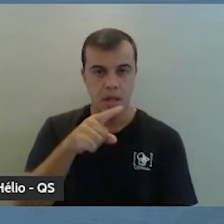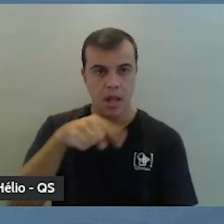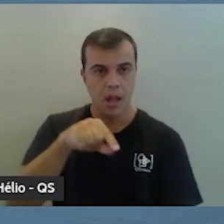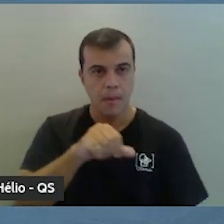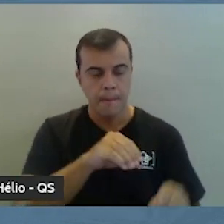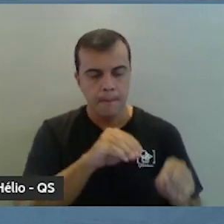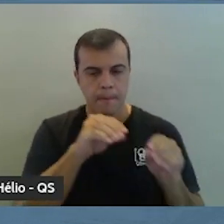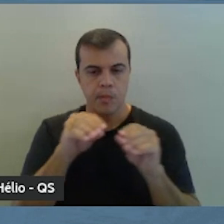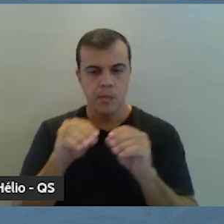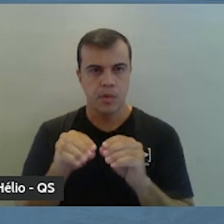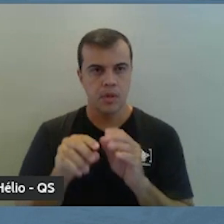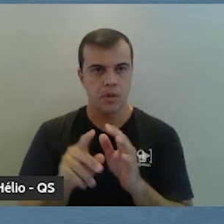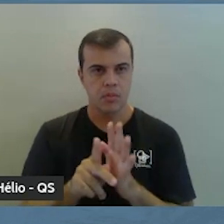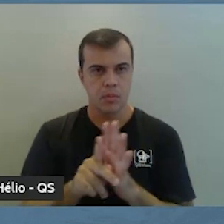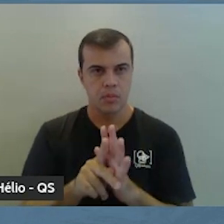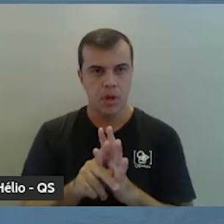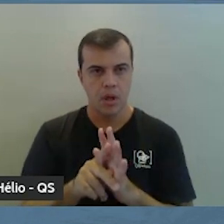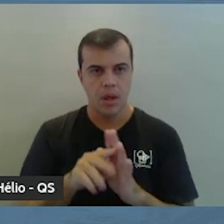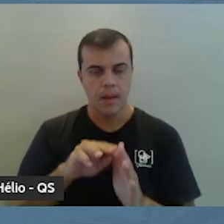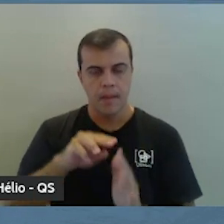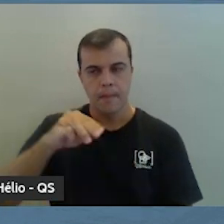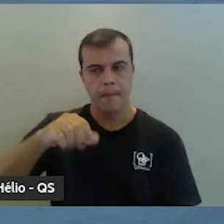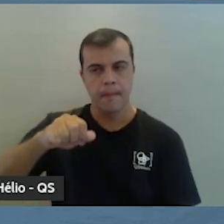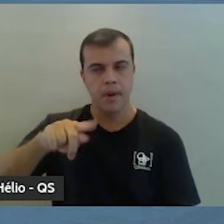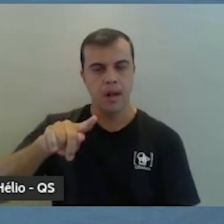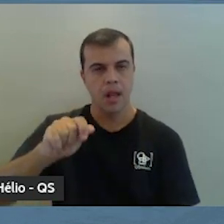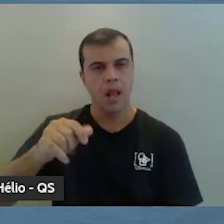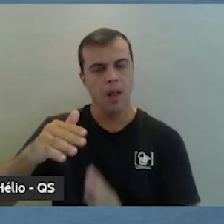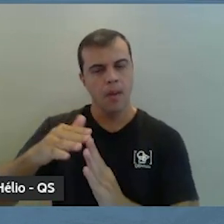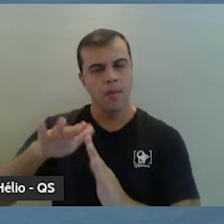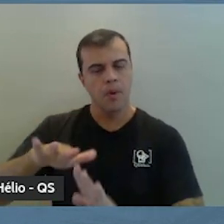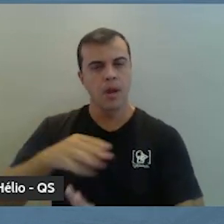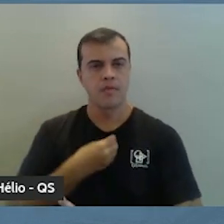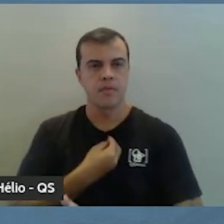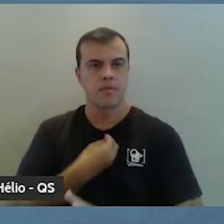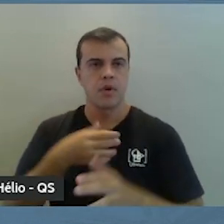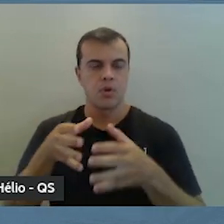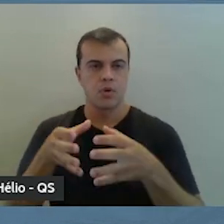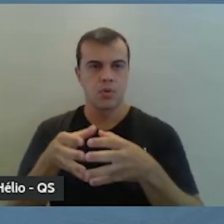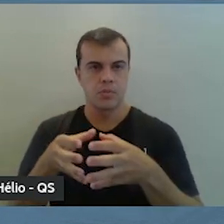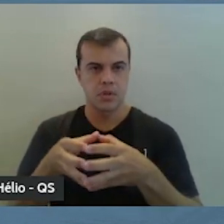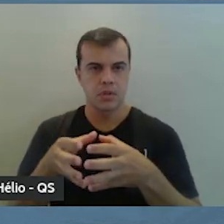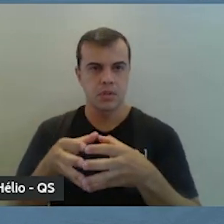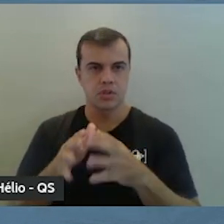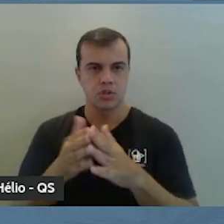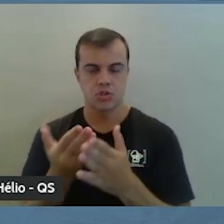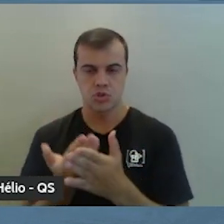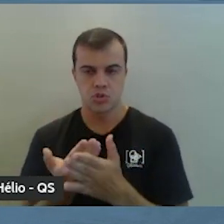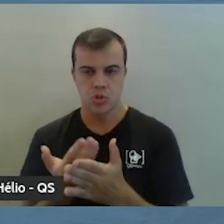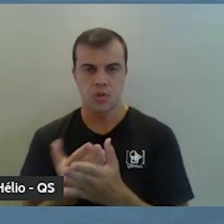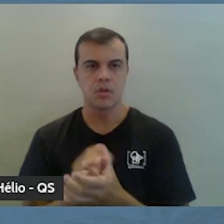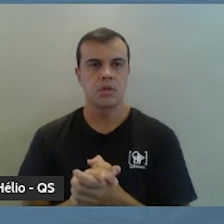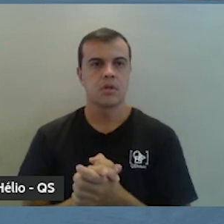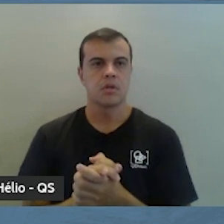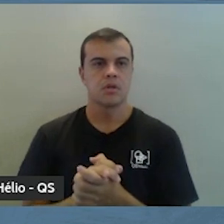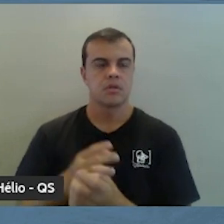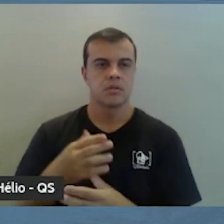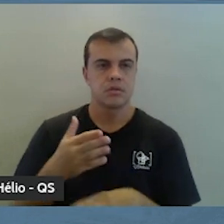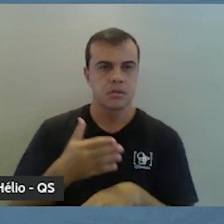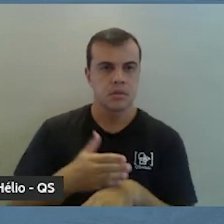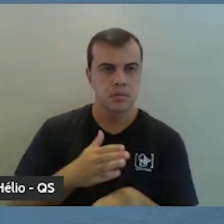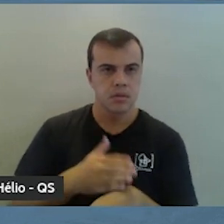mudar para o Morro da Mangueira e passar a morar e viver com a comunidade, com a escola de samba, com os ensaios, com